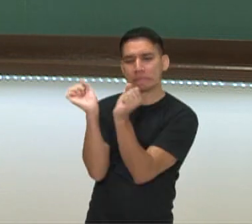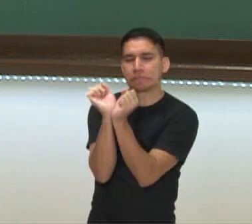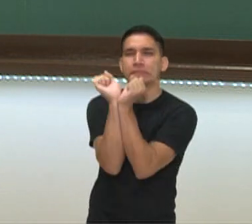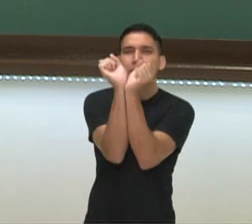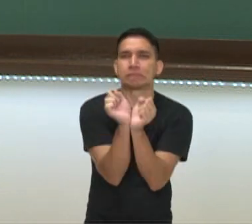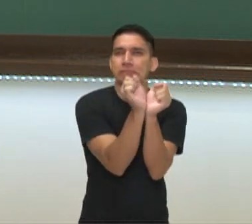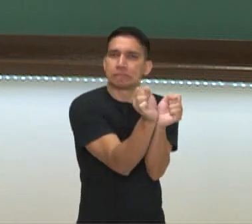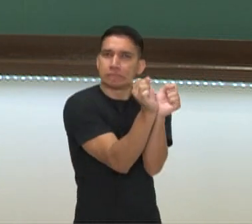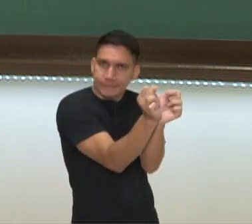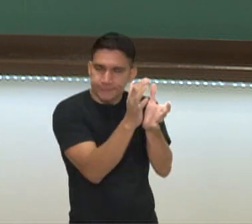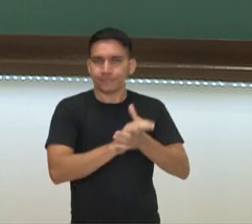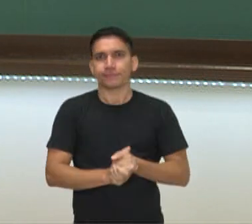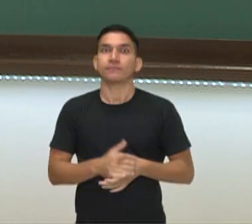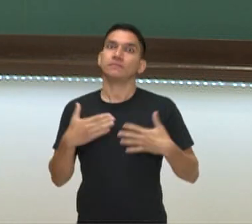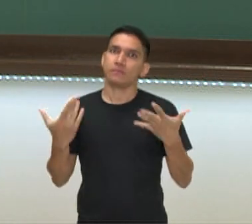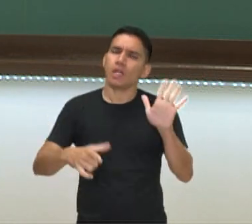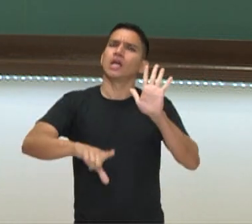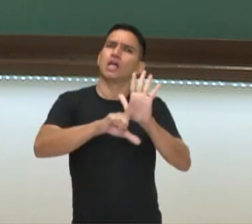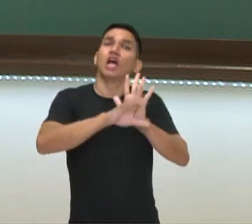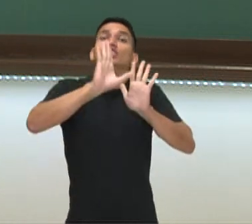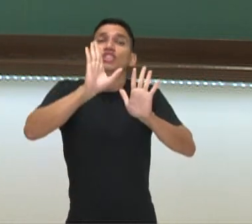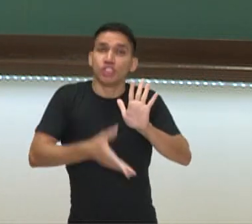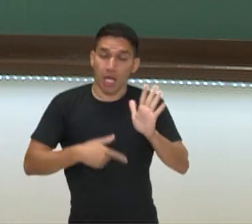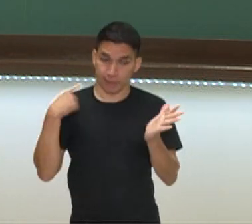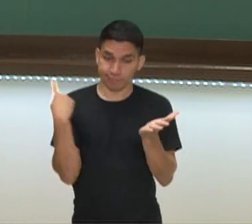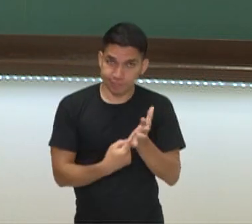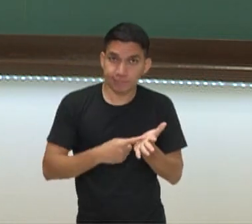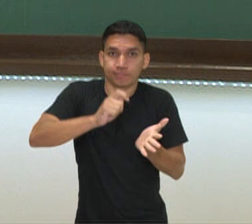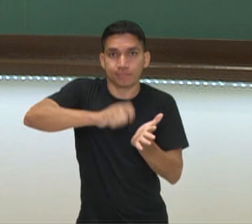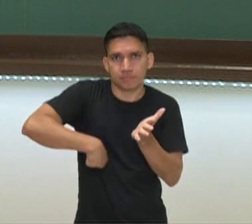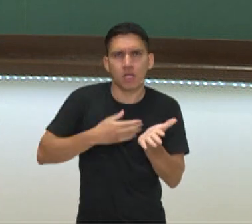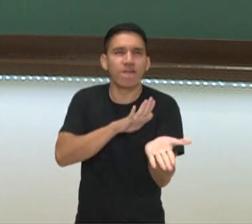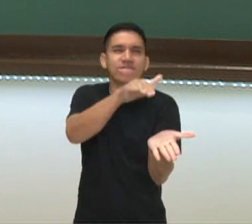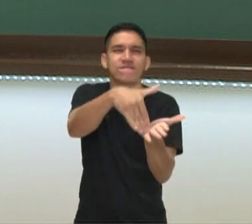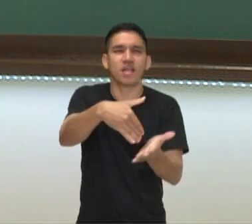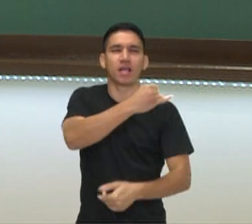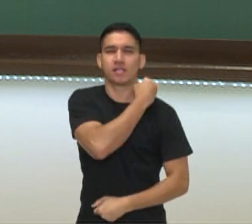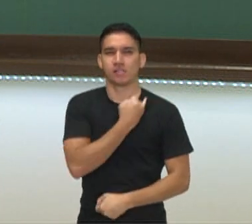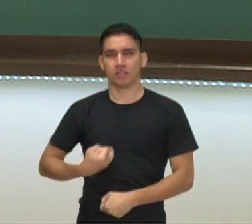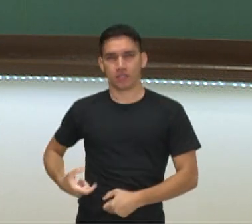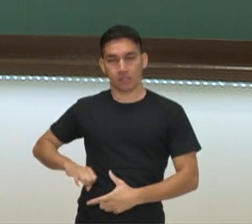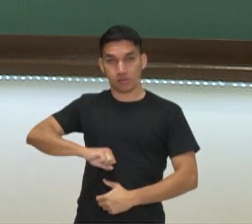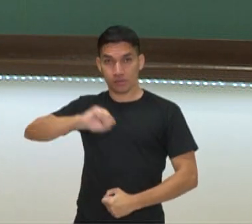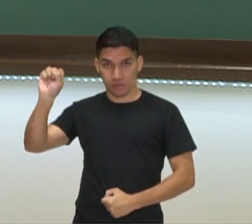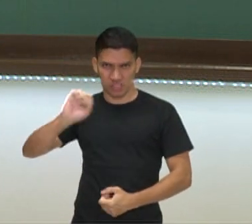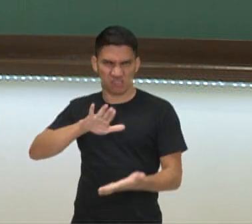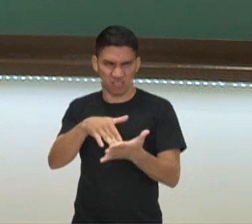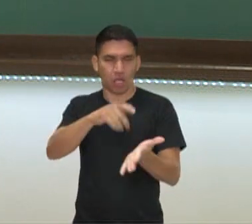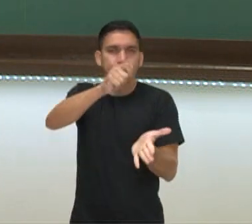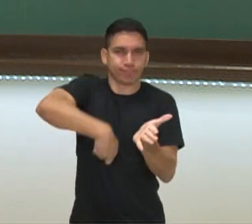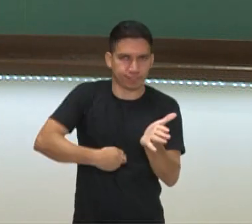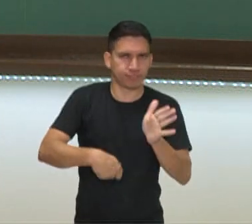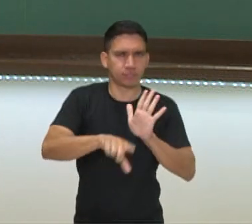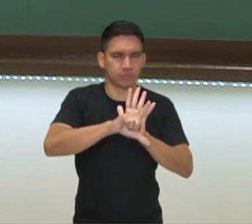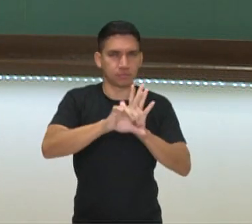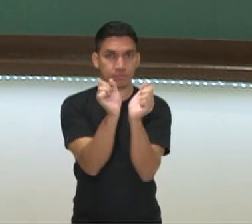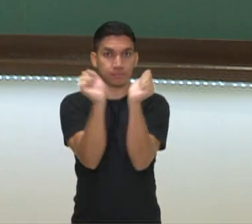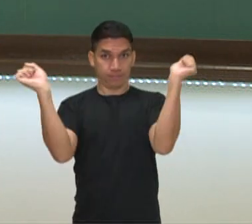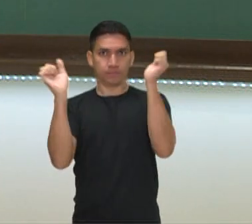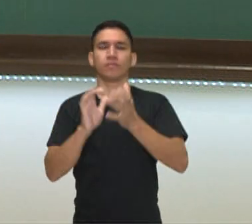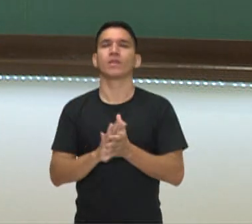escravocratas. Apesar da Lei Áurea já estar instituída no finalzinho do Império, o início da República Brasileira ainda